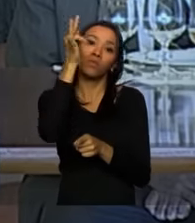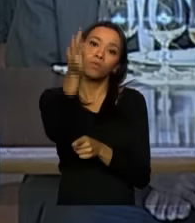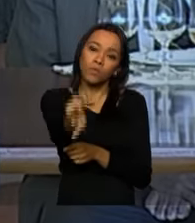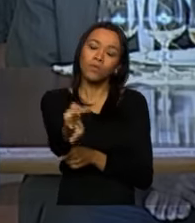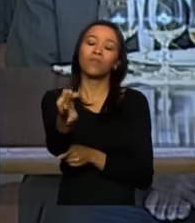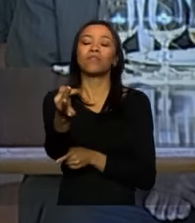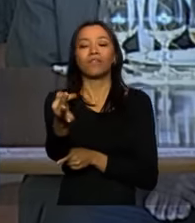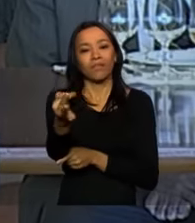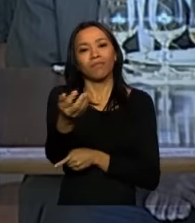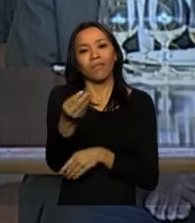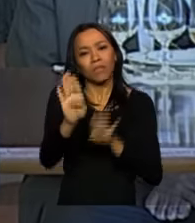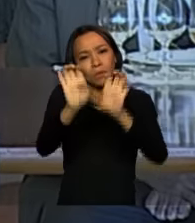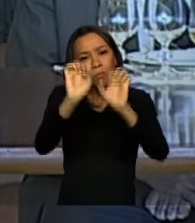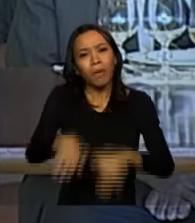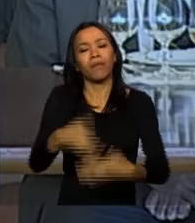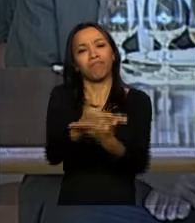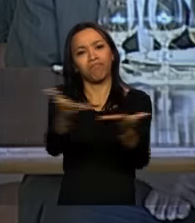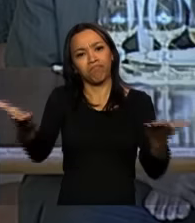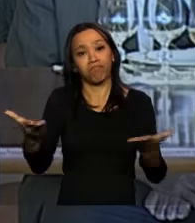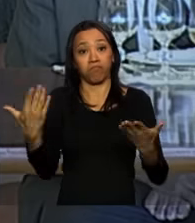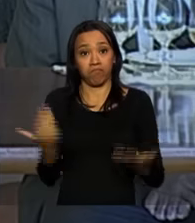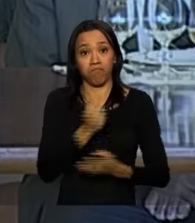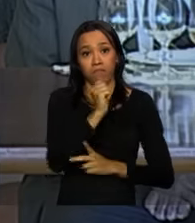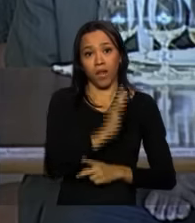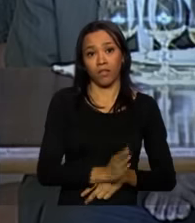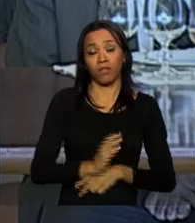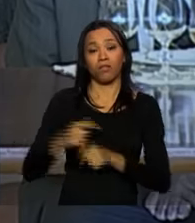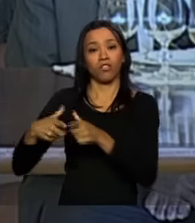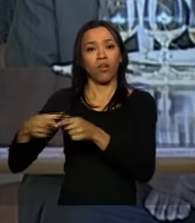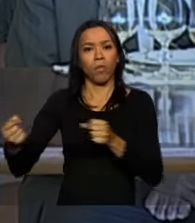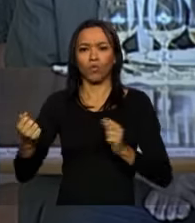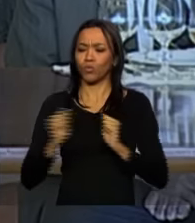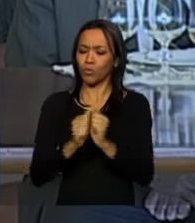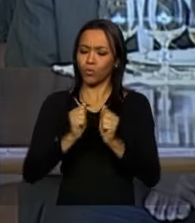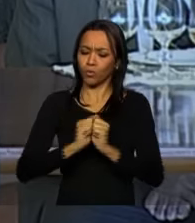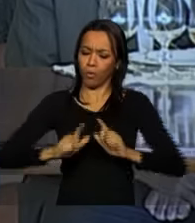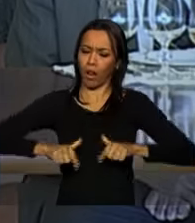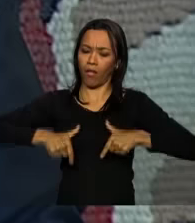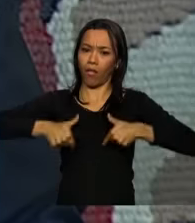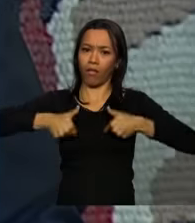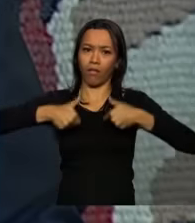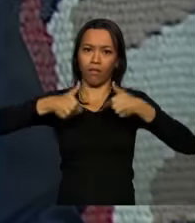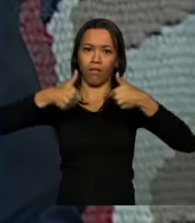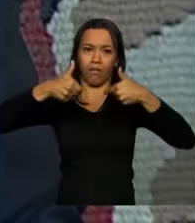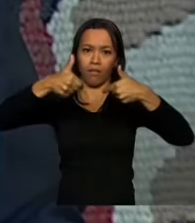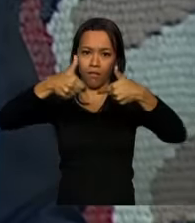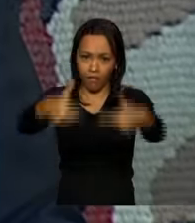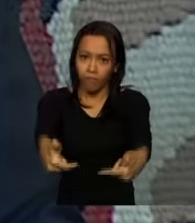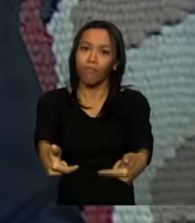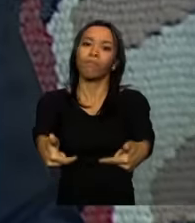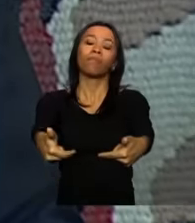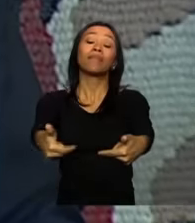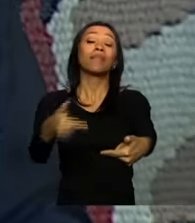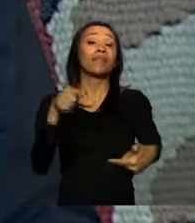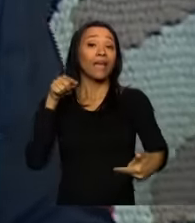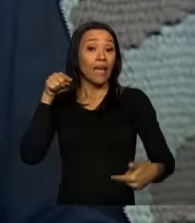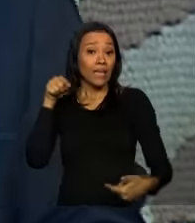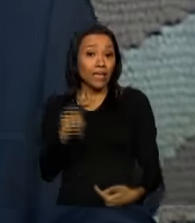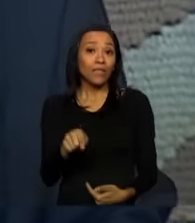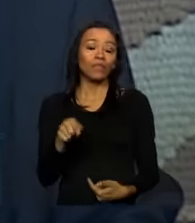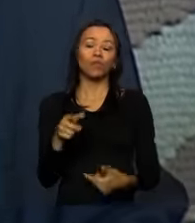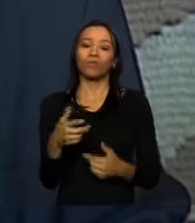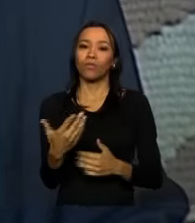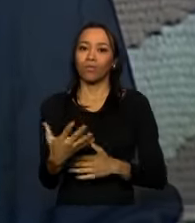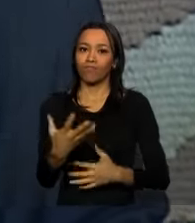estão dadas para que Brasil e Japão se tornem parceiros cada vez mais próximos e atuantes. Essa percepção